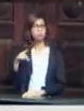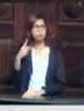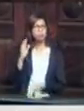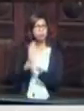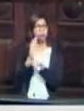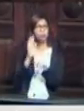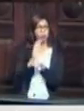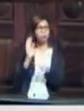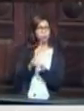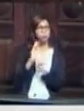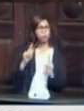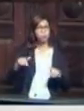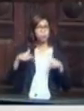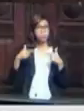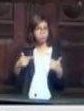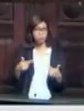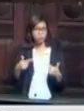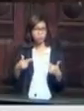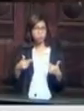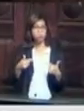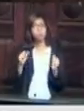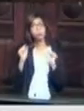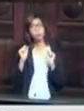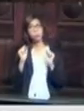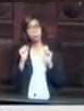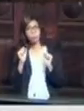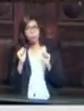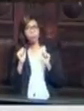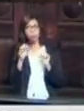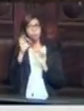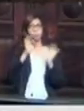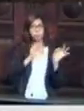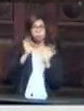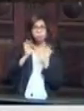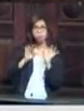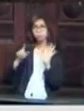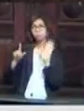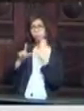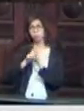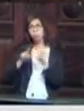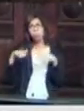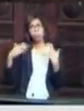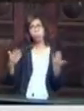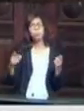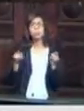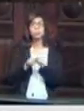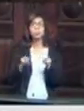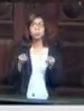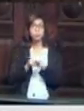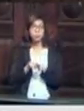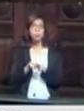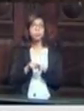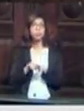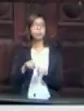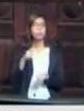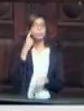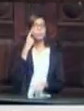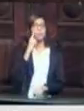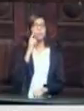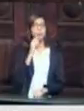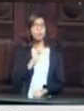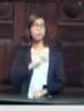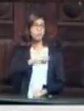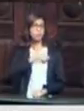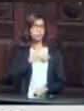contribuição efetiva, tanto através da elaboração legislativa, como também através da